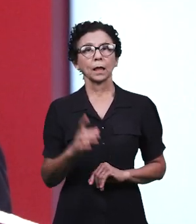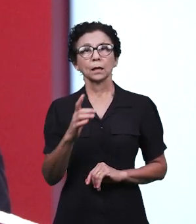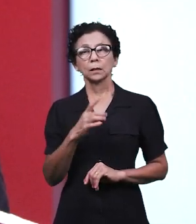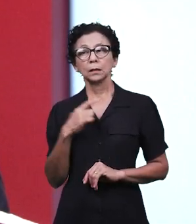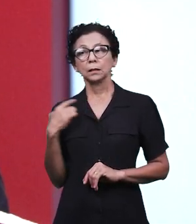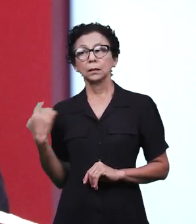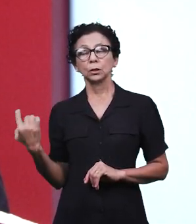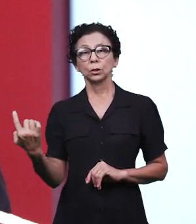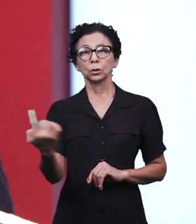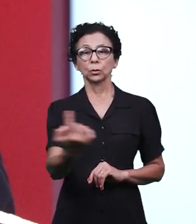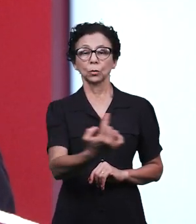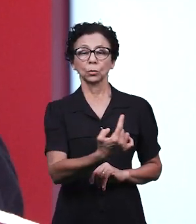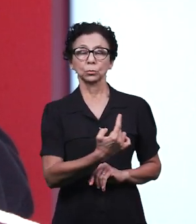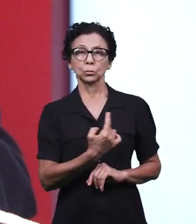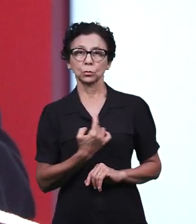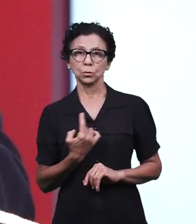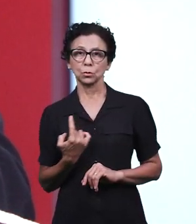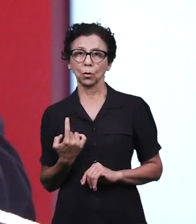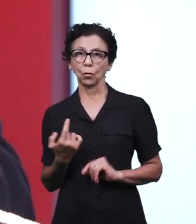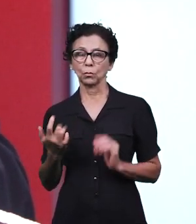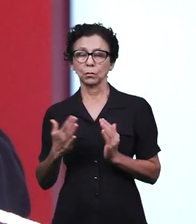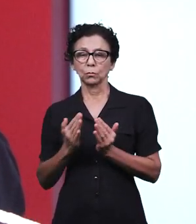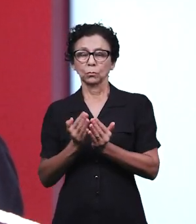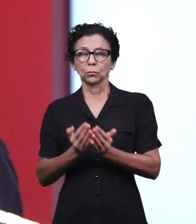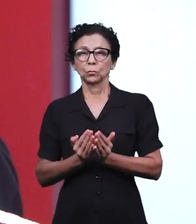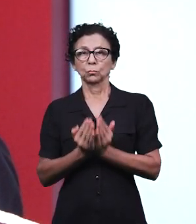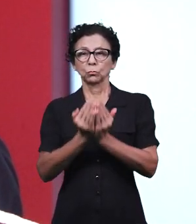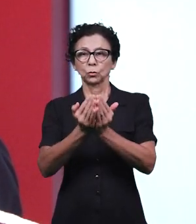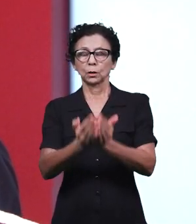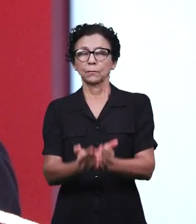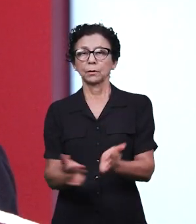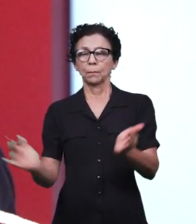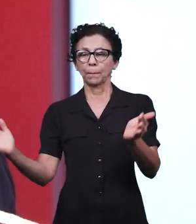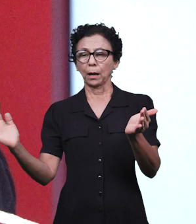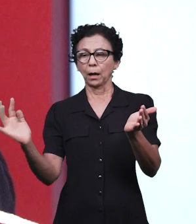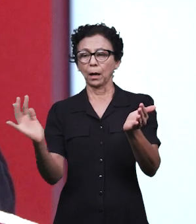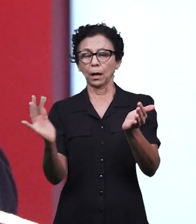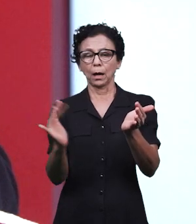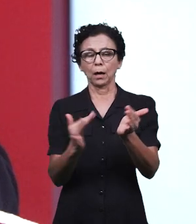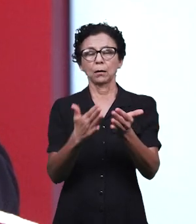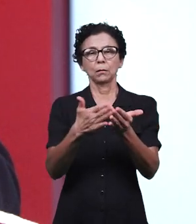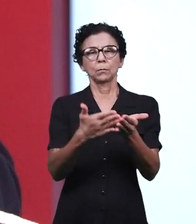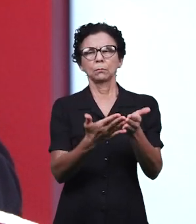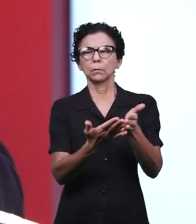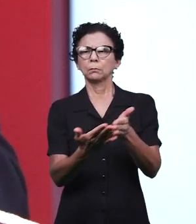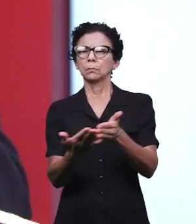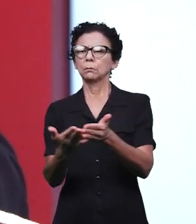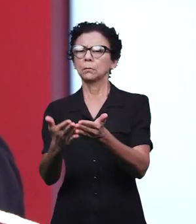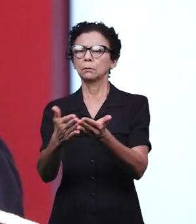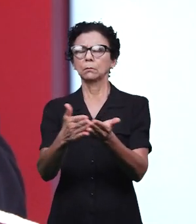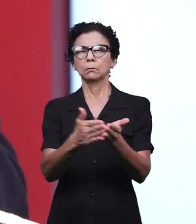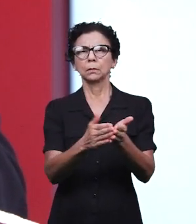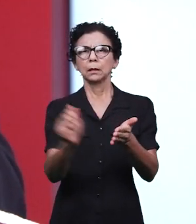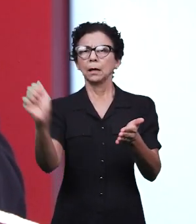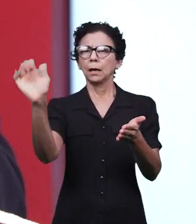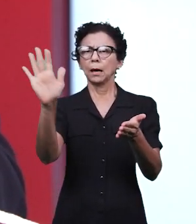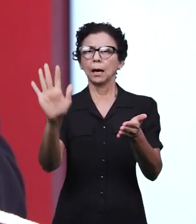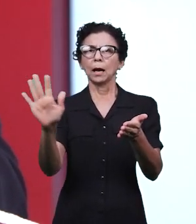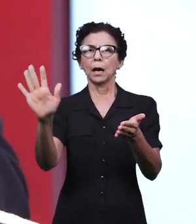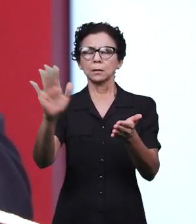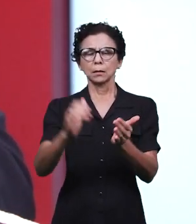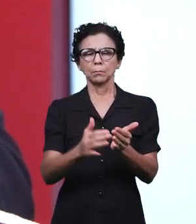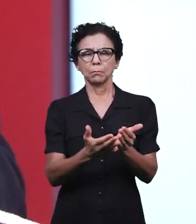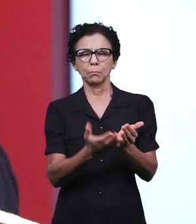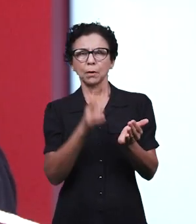muita coisa, não é? Sim. Então, a primeira coisa é a partida deles de Cesareia com destino à Itália.